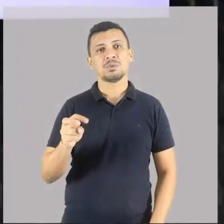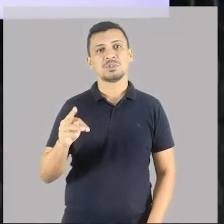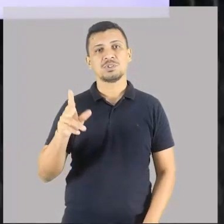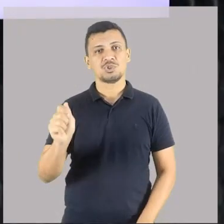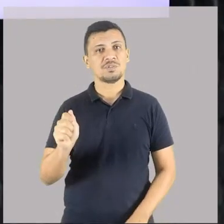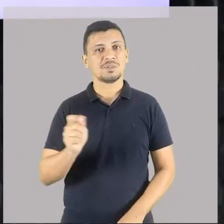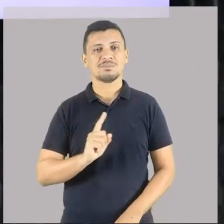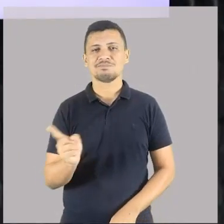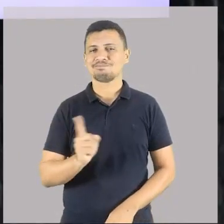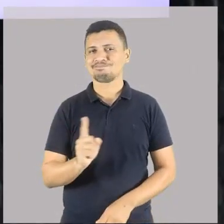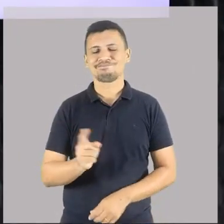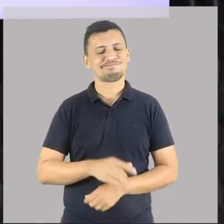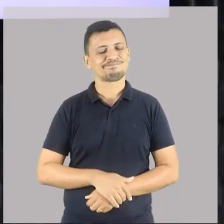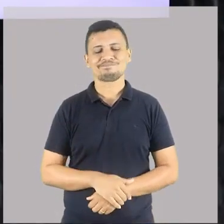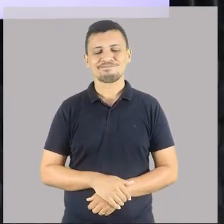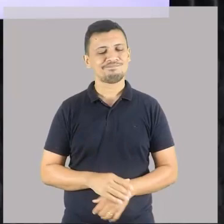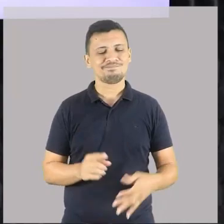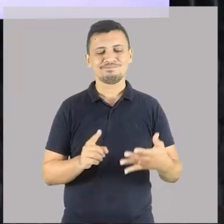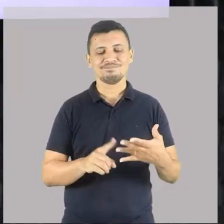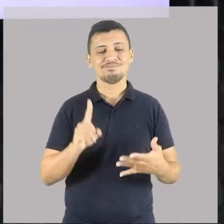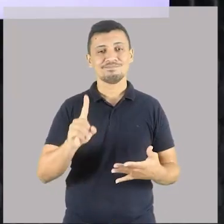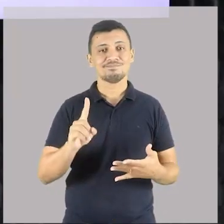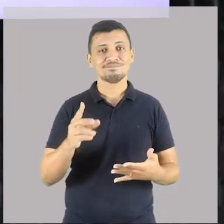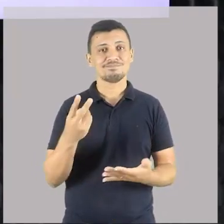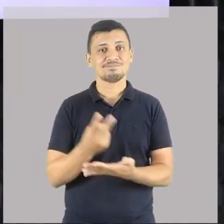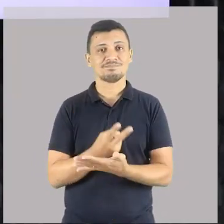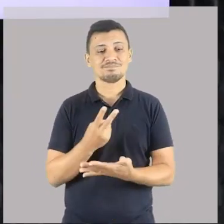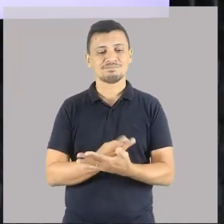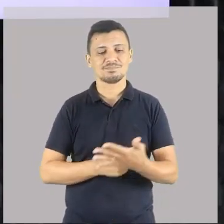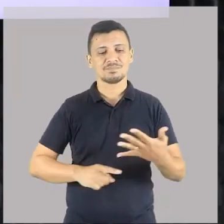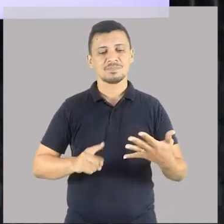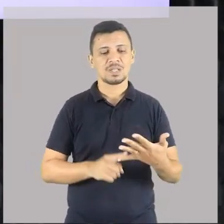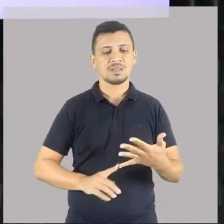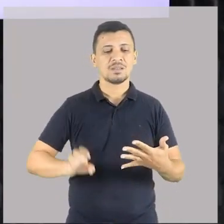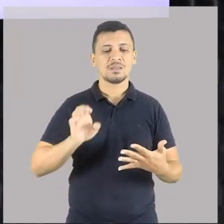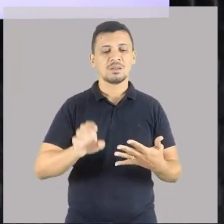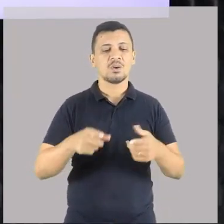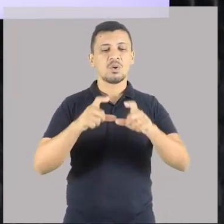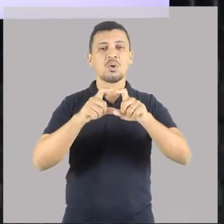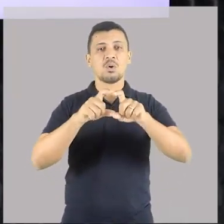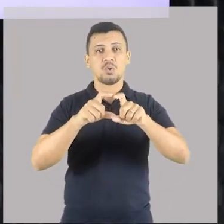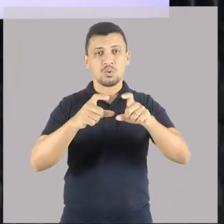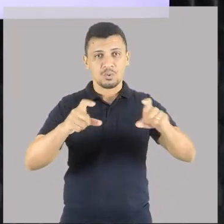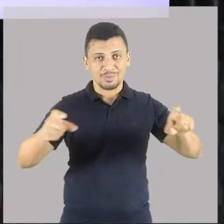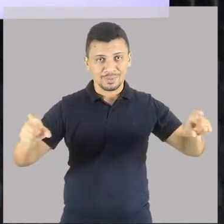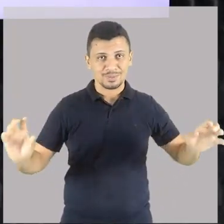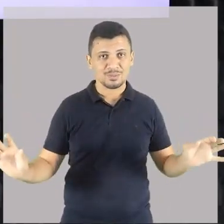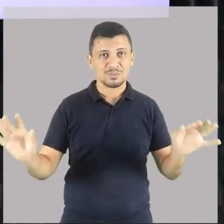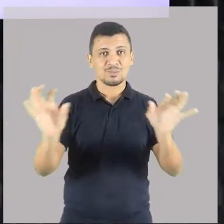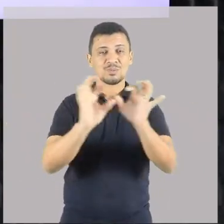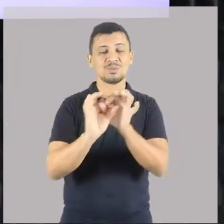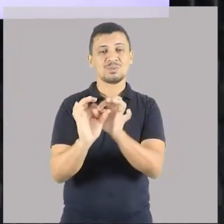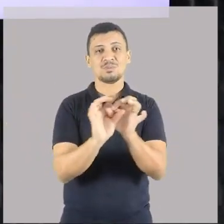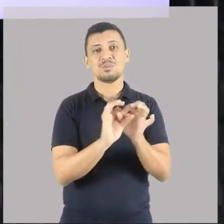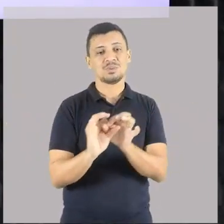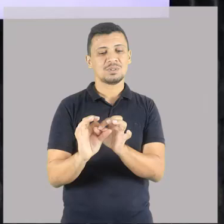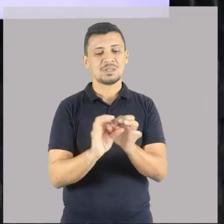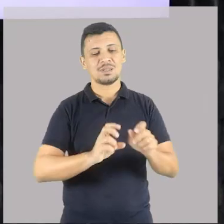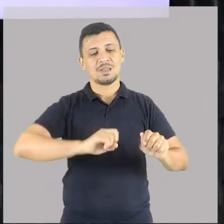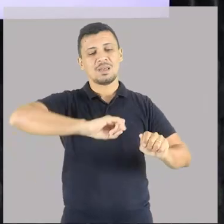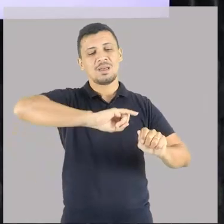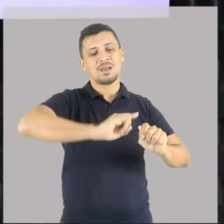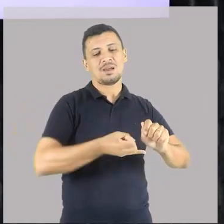é adjetiva. Então, eu elimino a letra D. A letra E, oração subordinada adjetiva explicativa? Sim. Por que ela